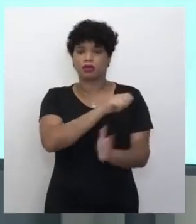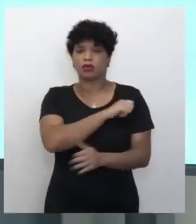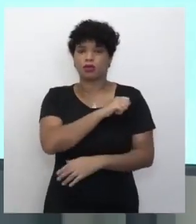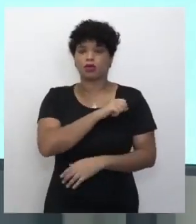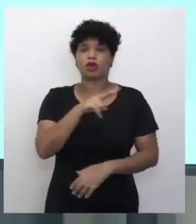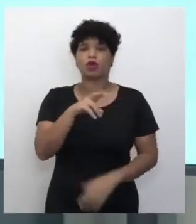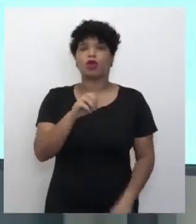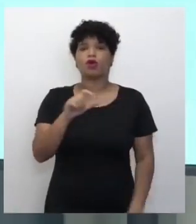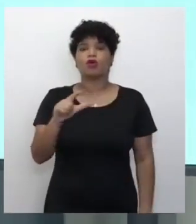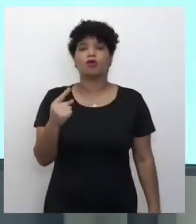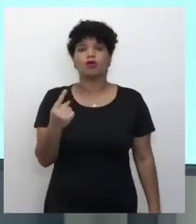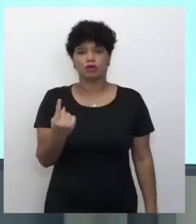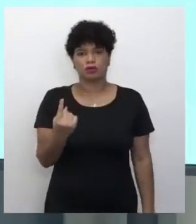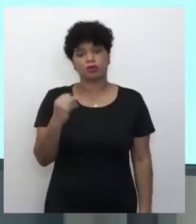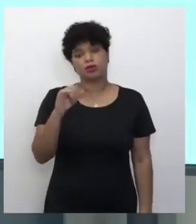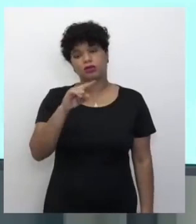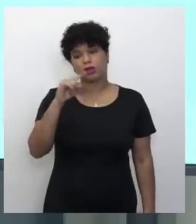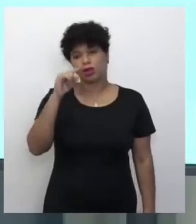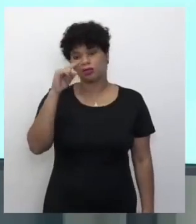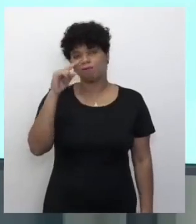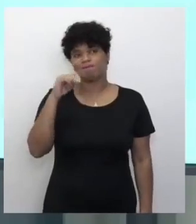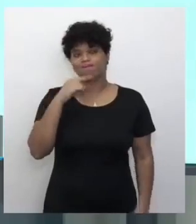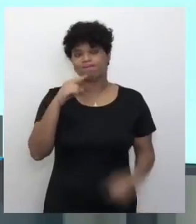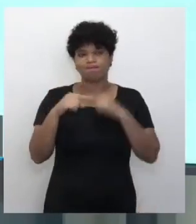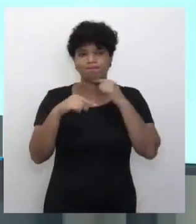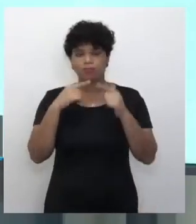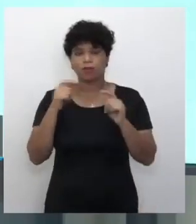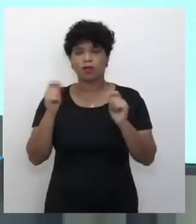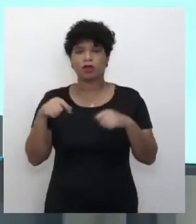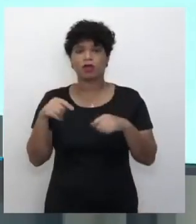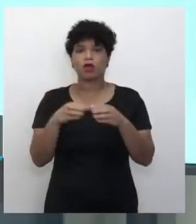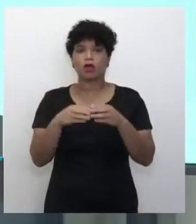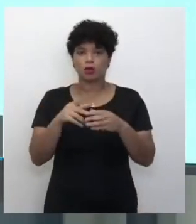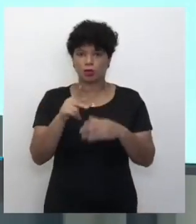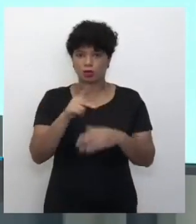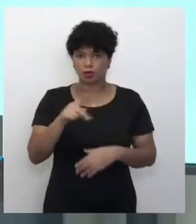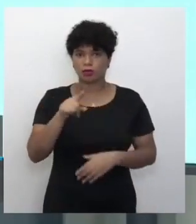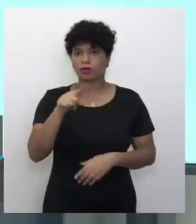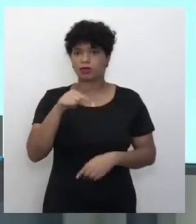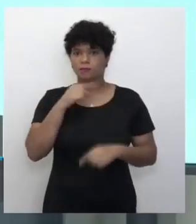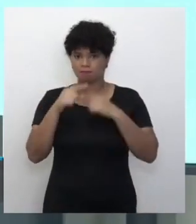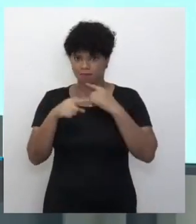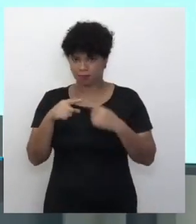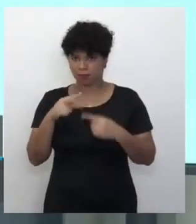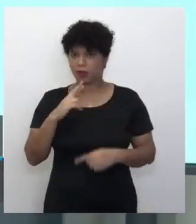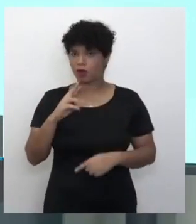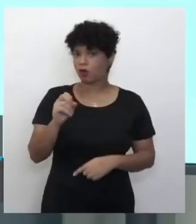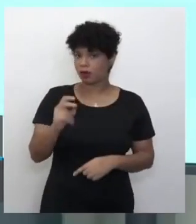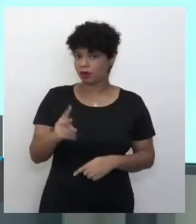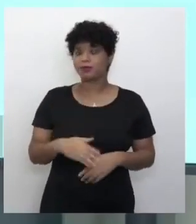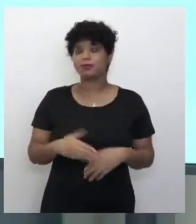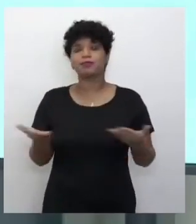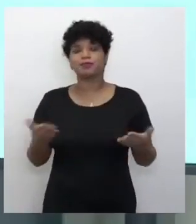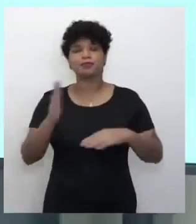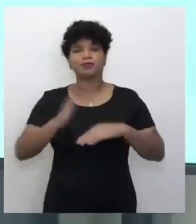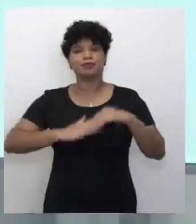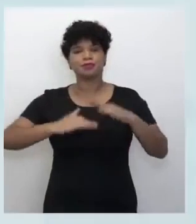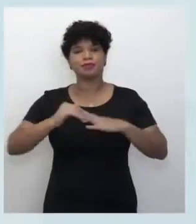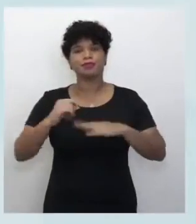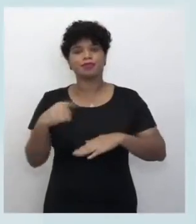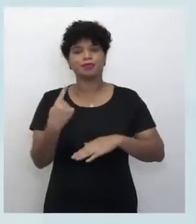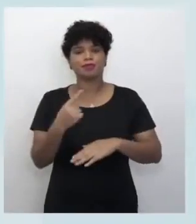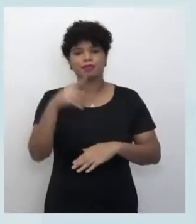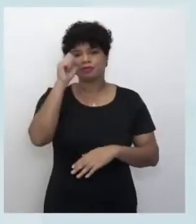dúvidas você pode ir tirando aí juntamente com o seu professor, ok? A habilidade que nós vamos trabalhar